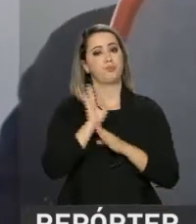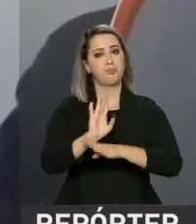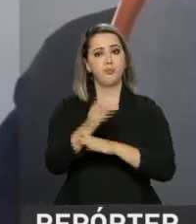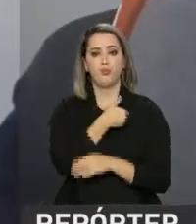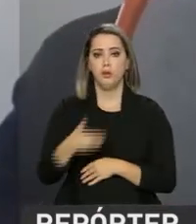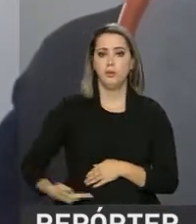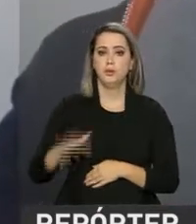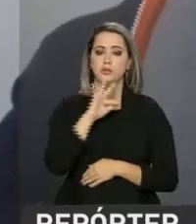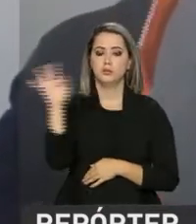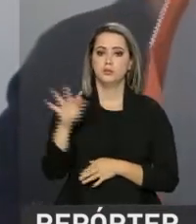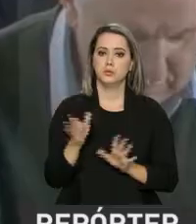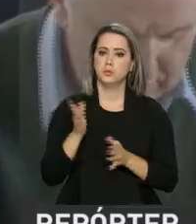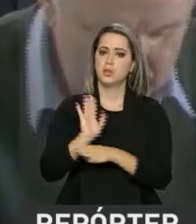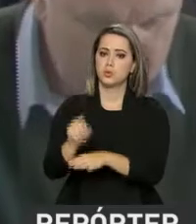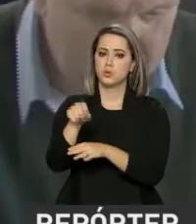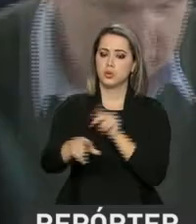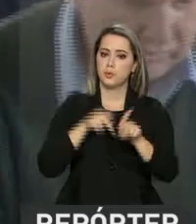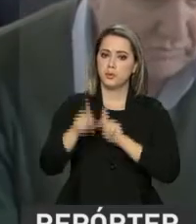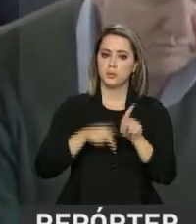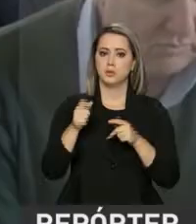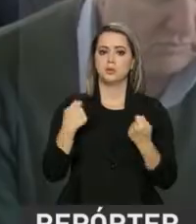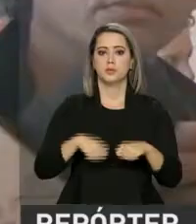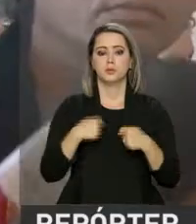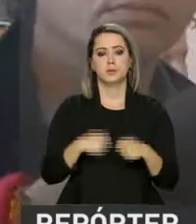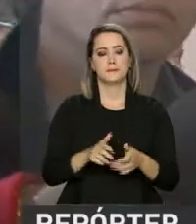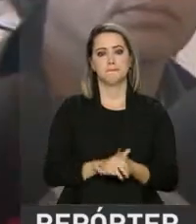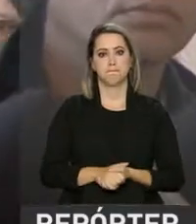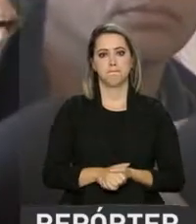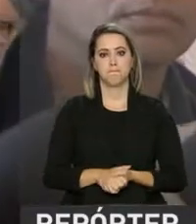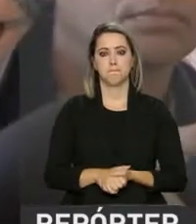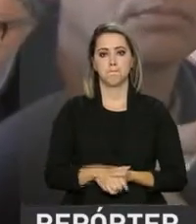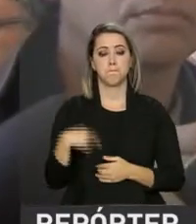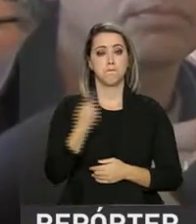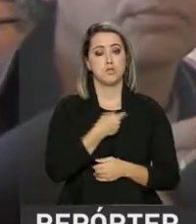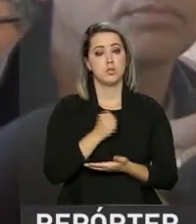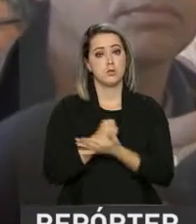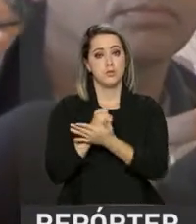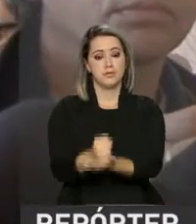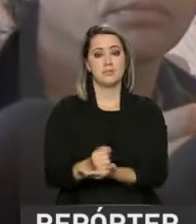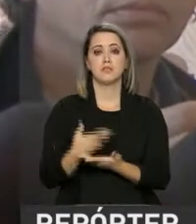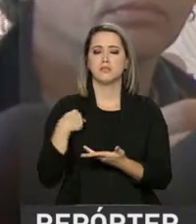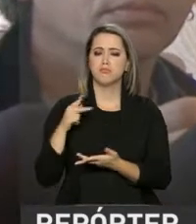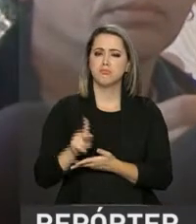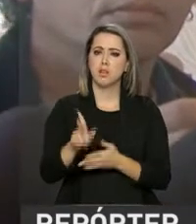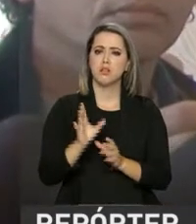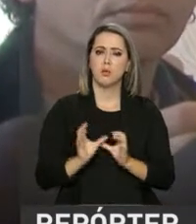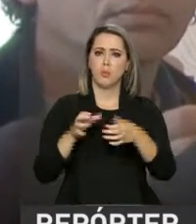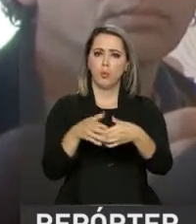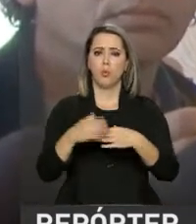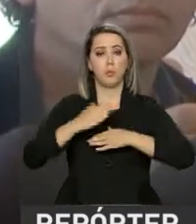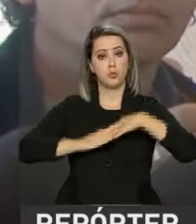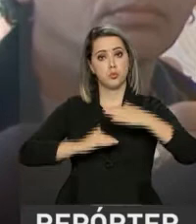governo federal para atender a população afetada nós estamos à disposição e colocando os técnicos do ministério da